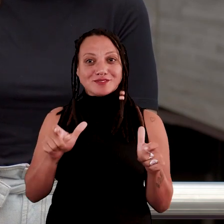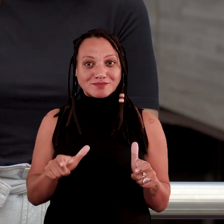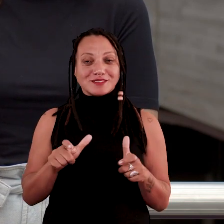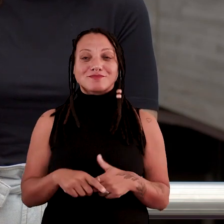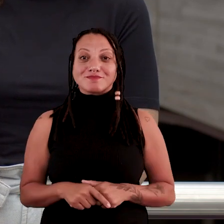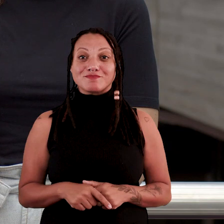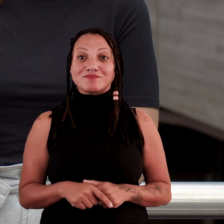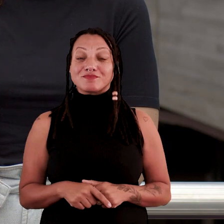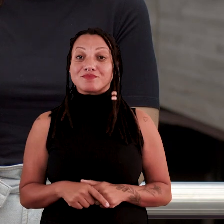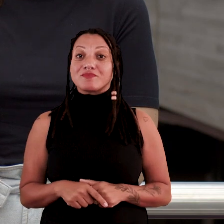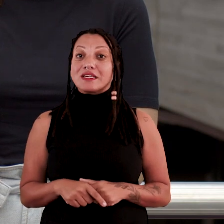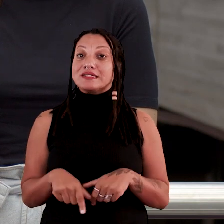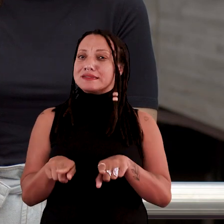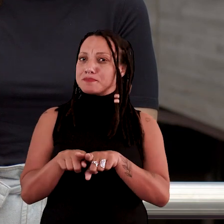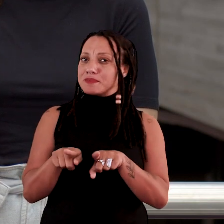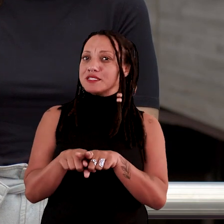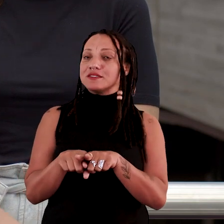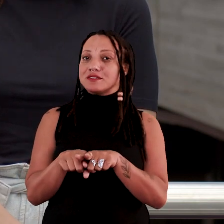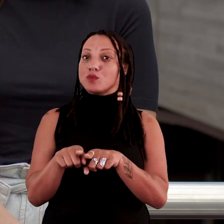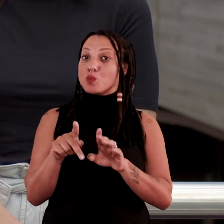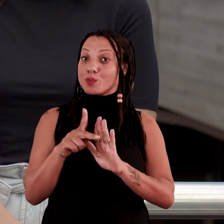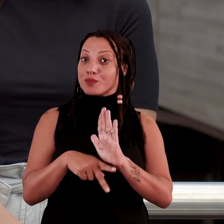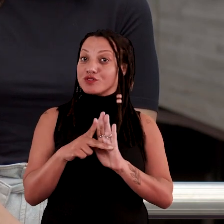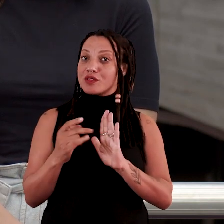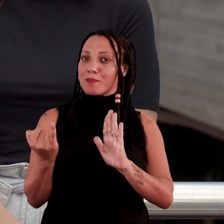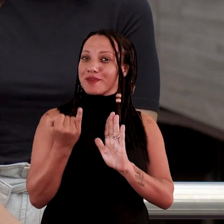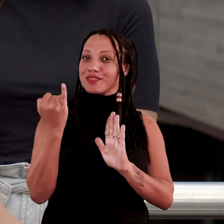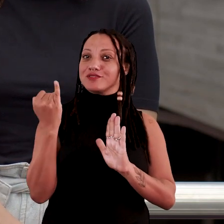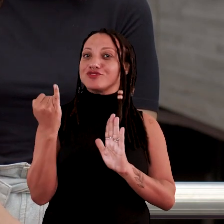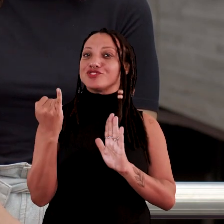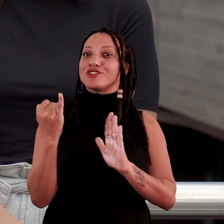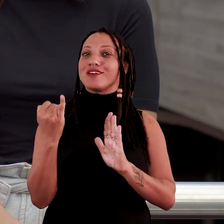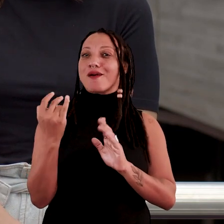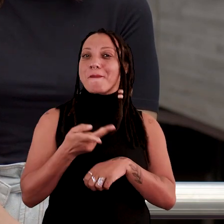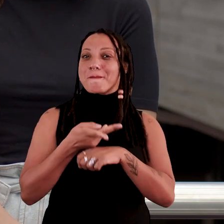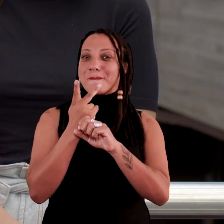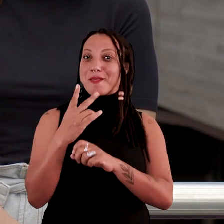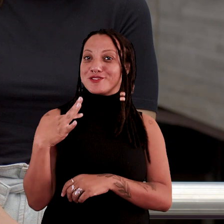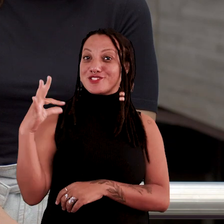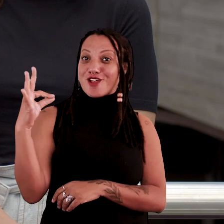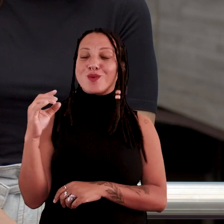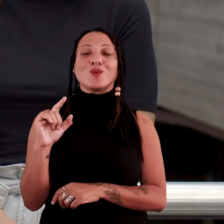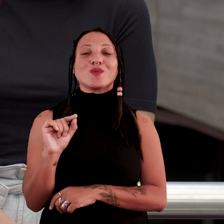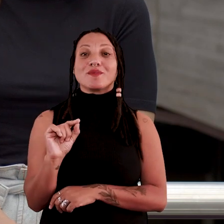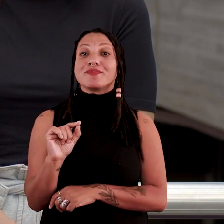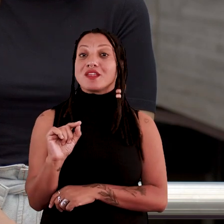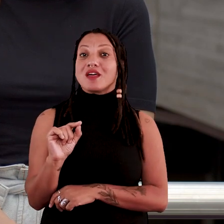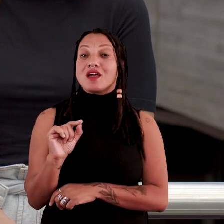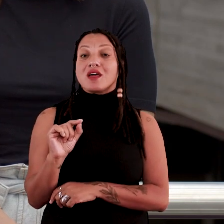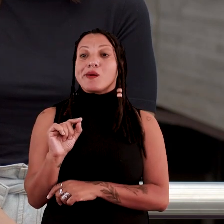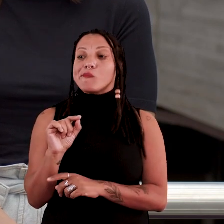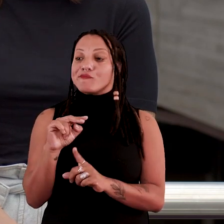do projeto, os diversos atuantes, assim, sendo mesmo o poder público,